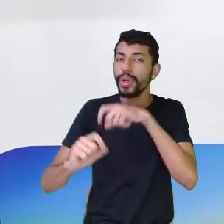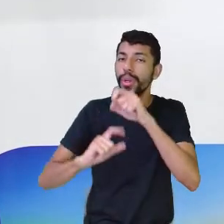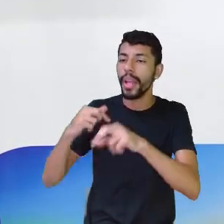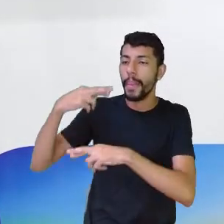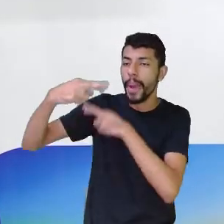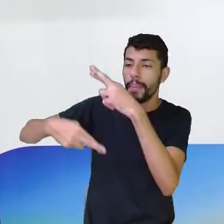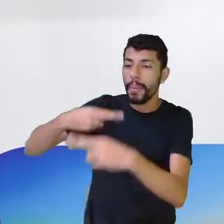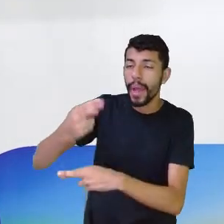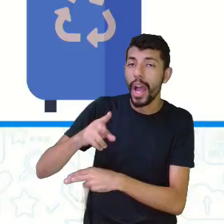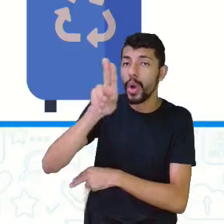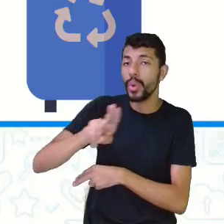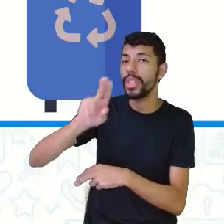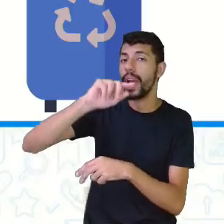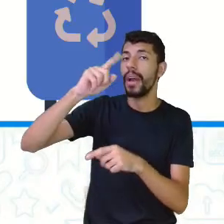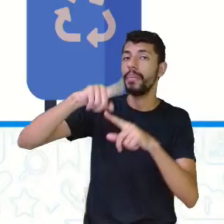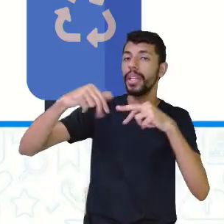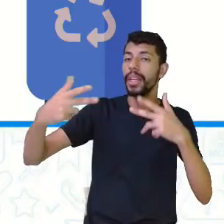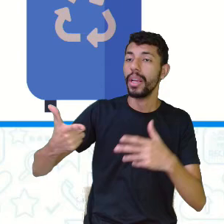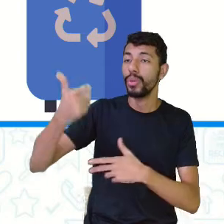reutilizar materiais?